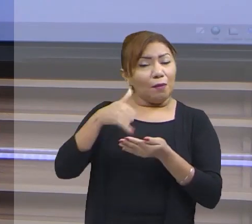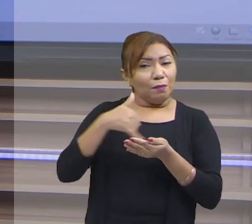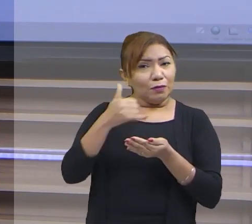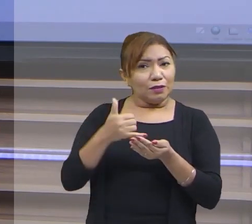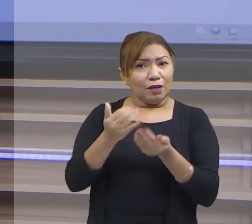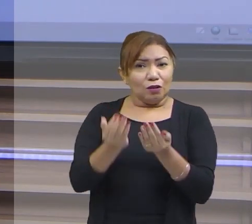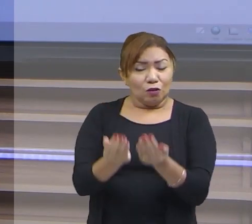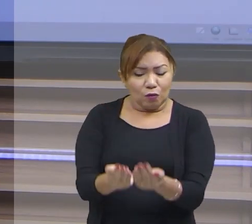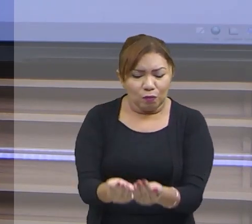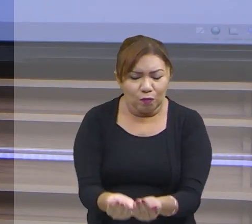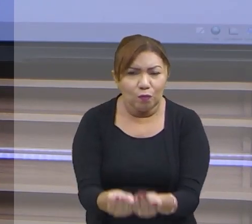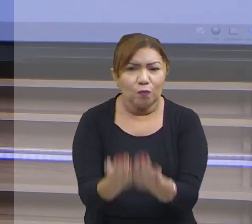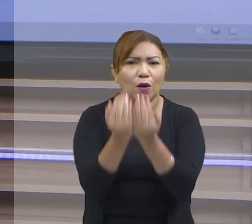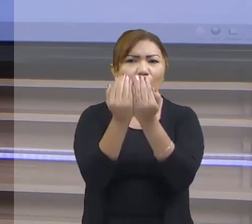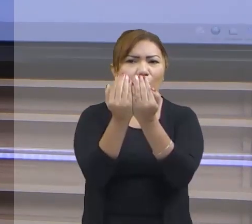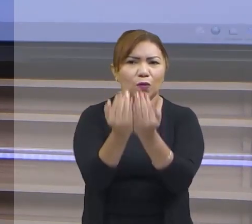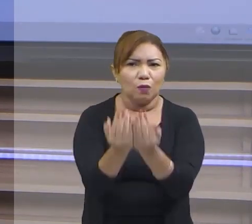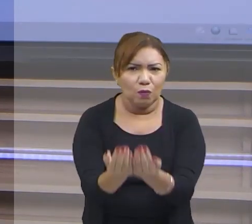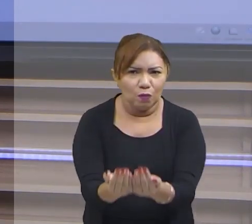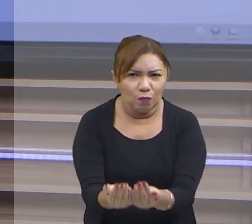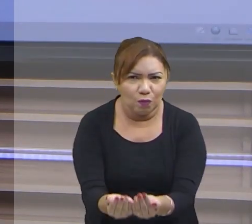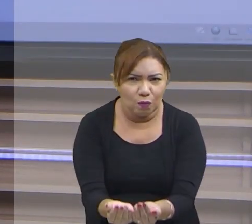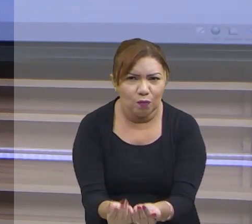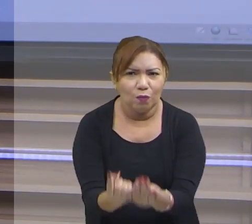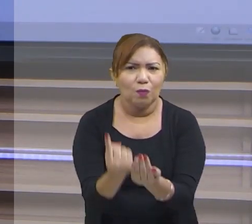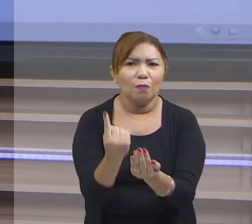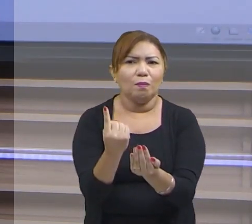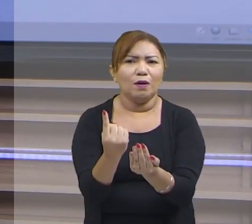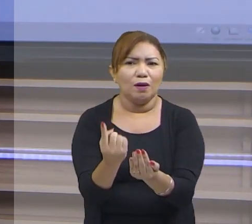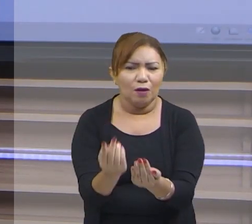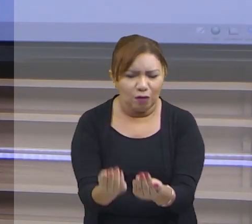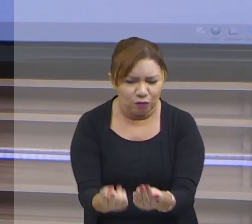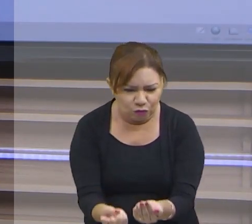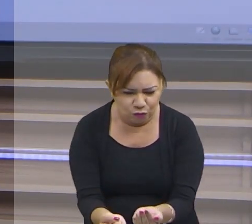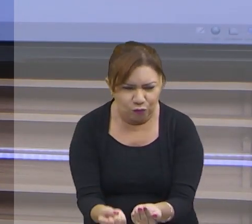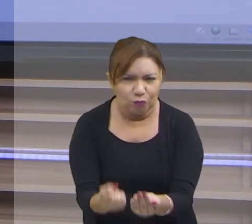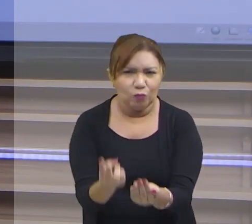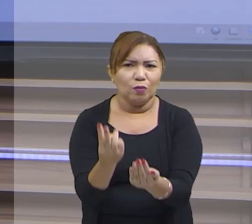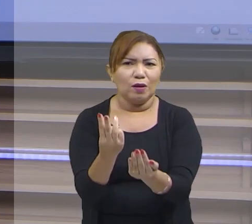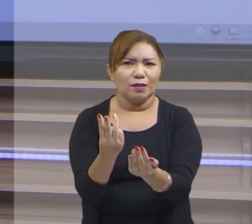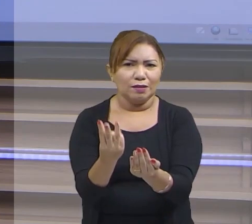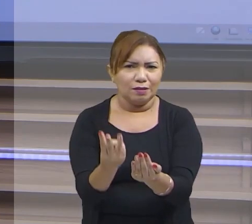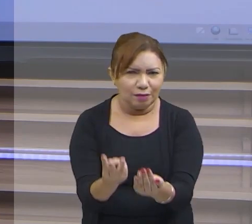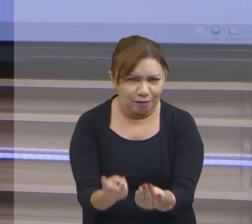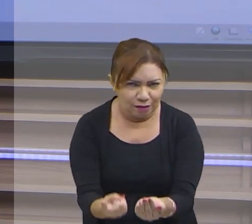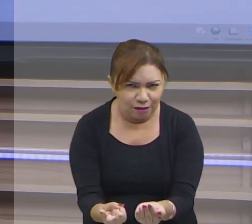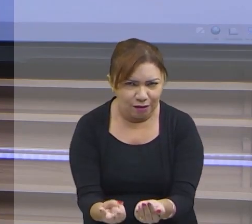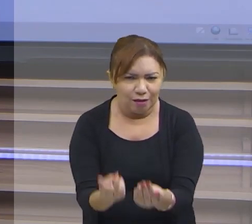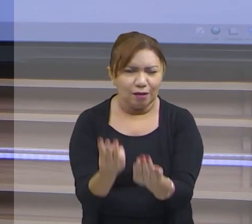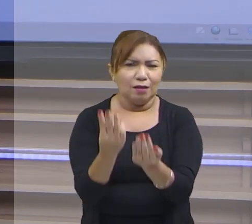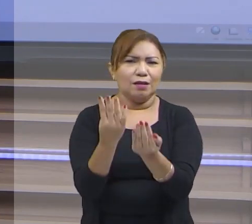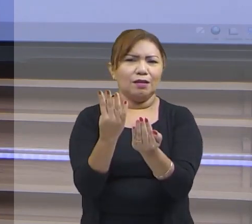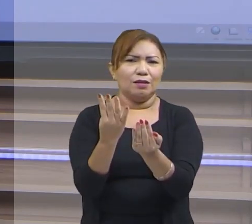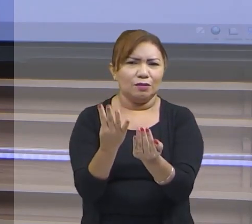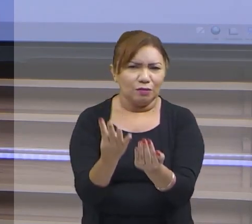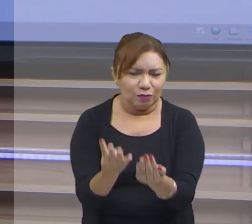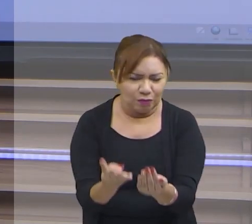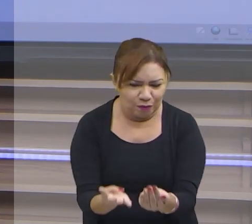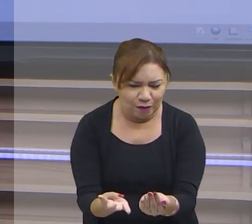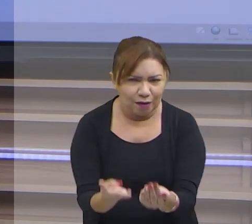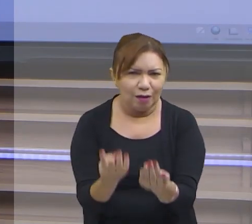jogava para trás. Uma, fazia a contagem. Duas, três, quatro,